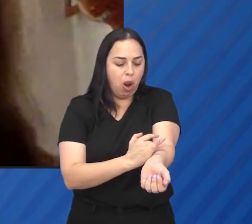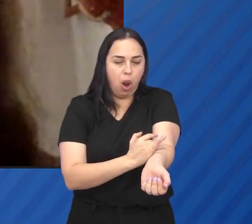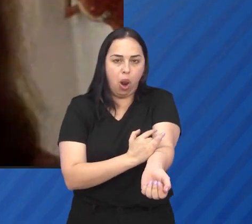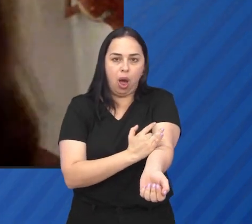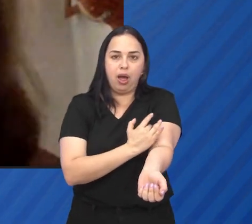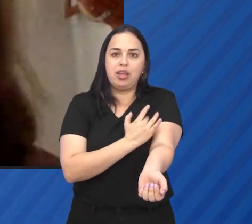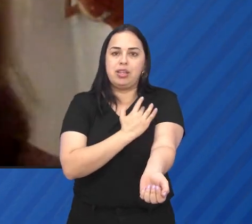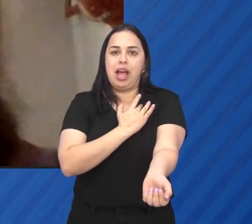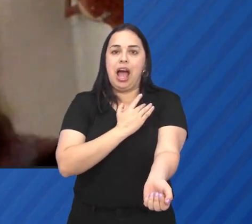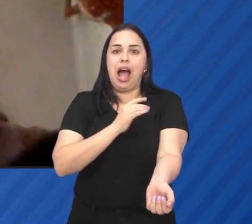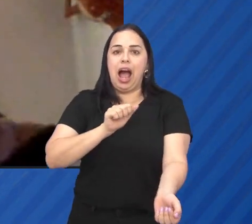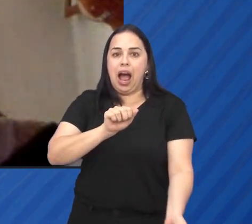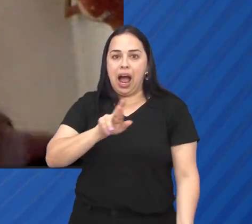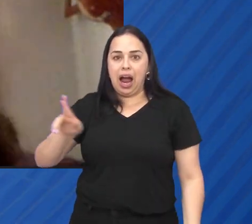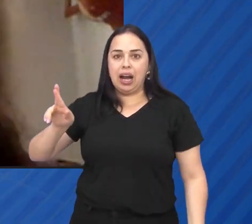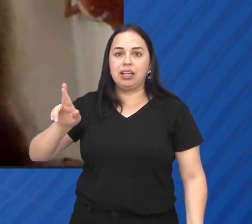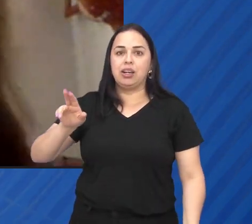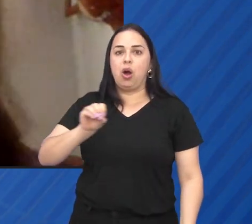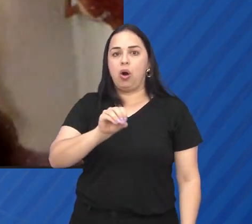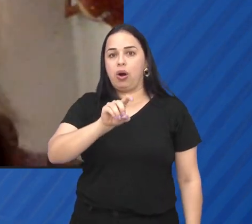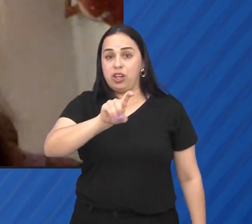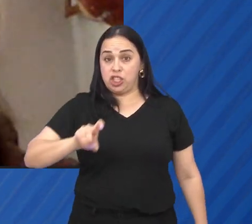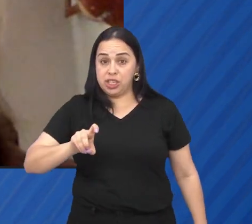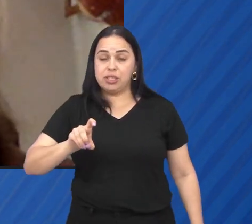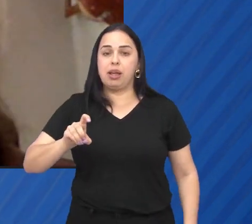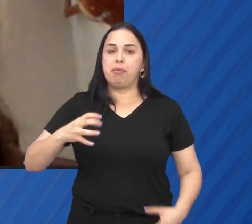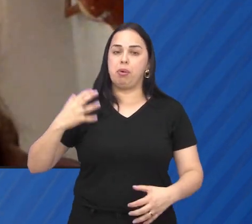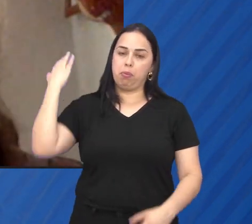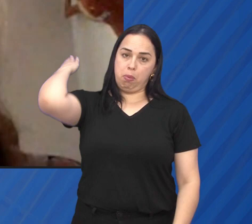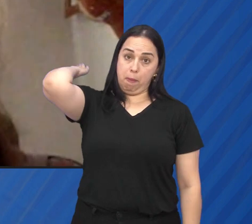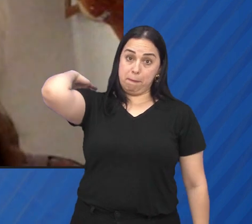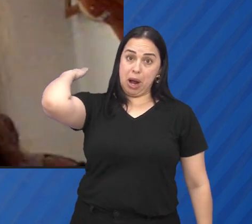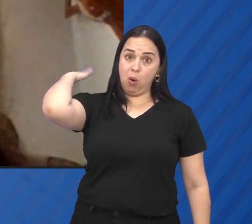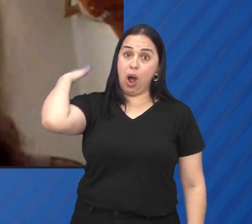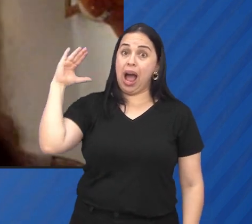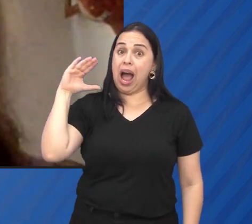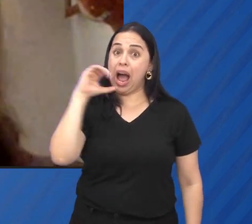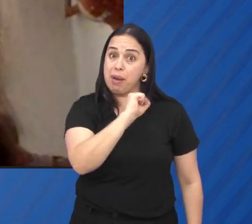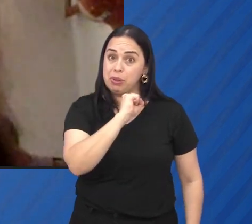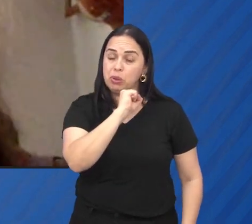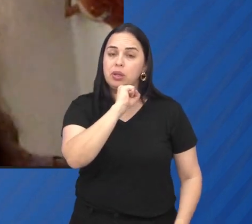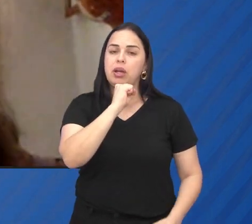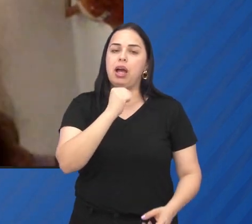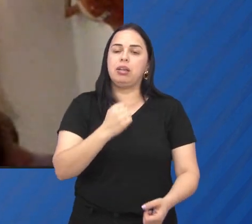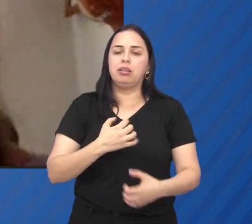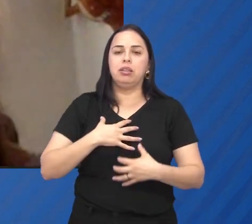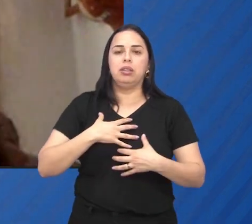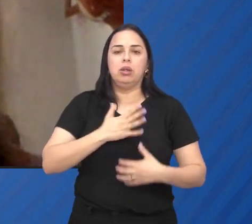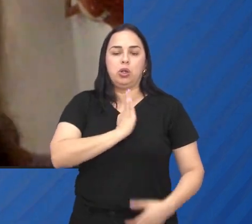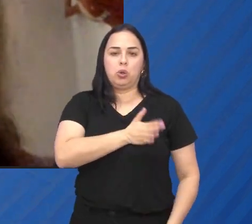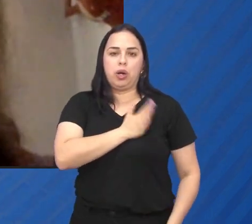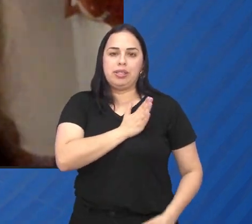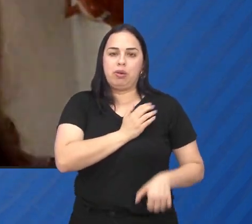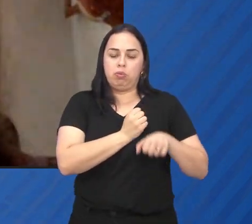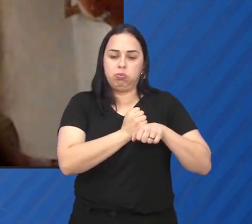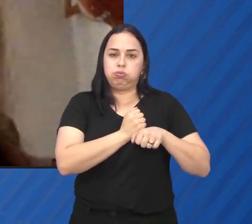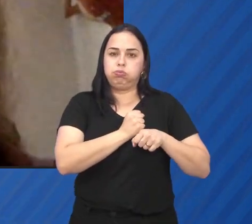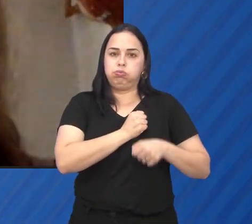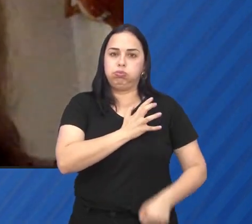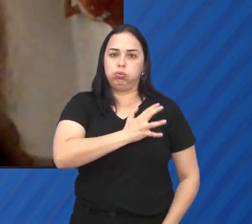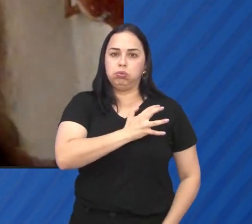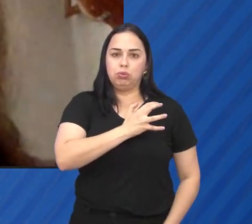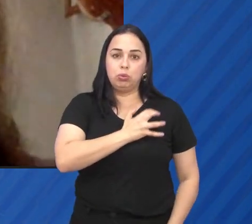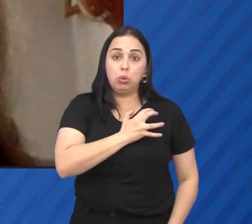sangue levar oxigênio para o pulmão de uma forma mais rápida, exige um esforço maior